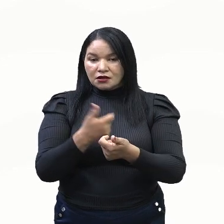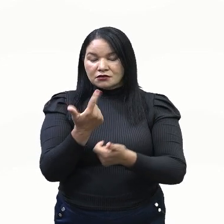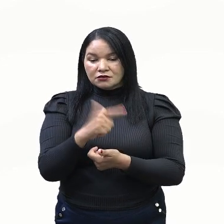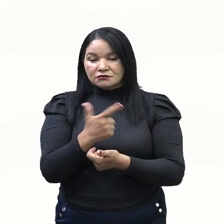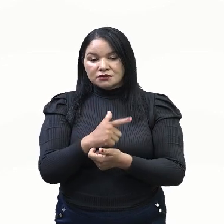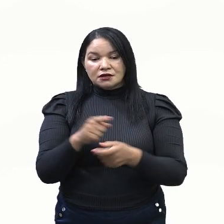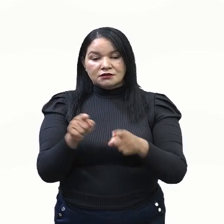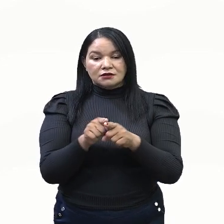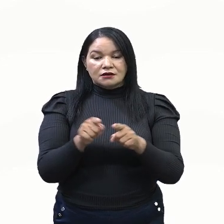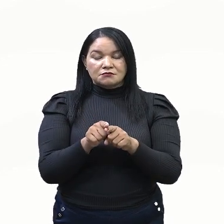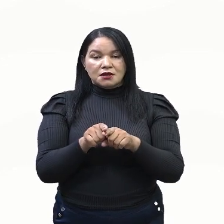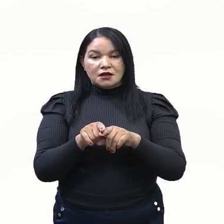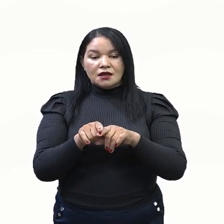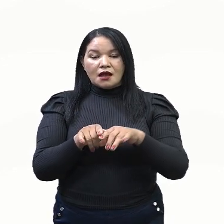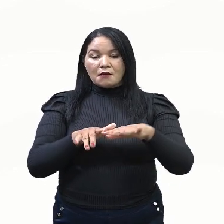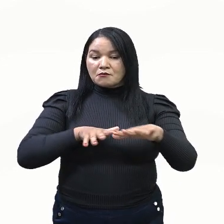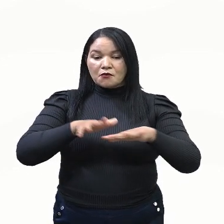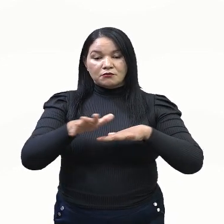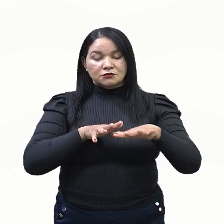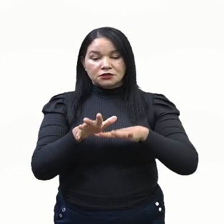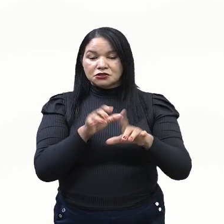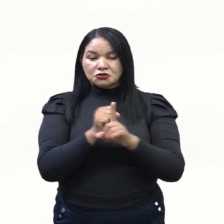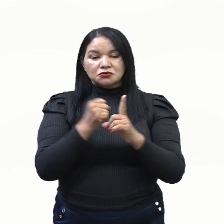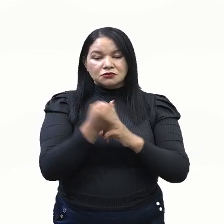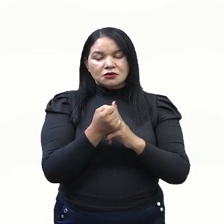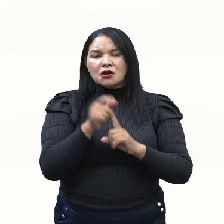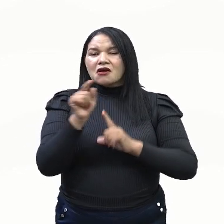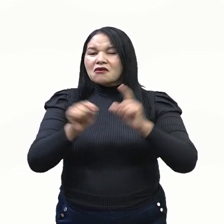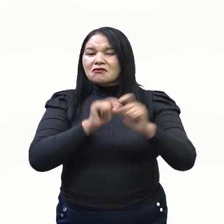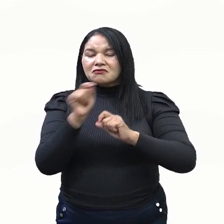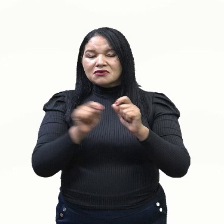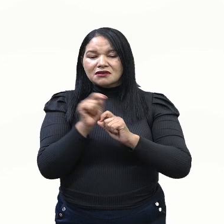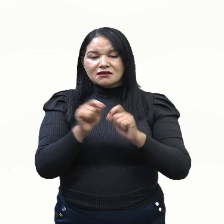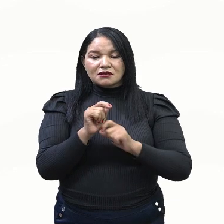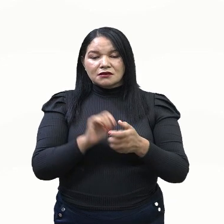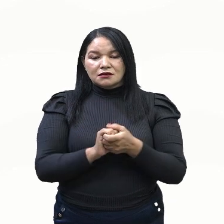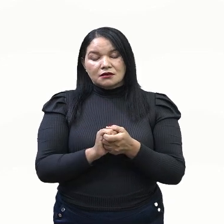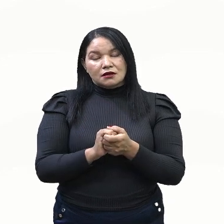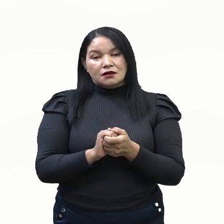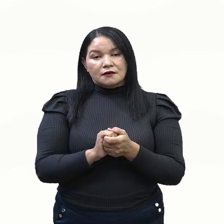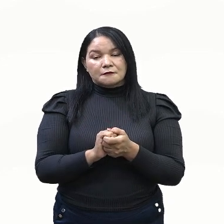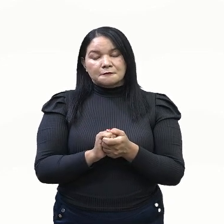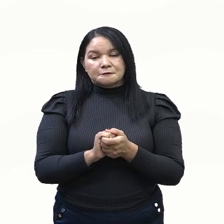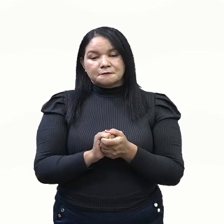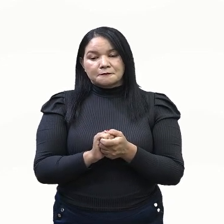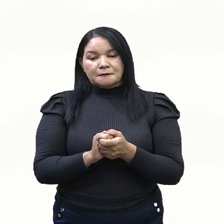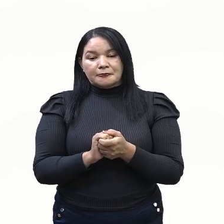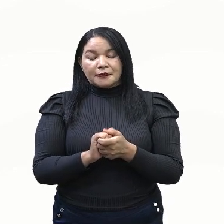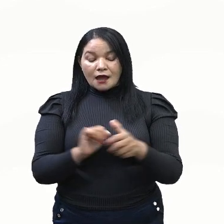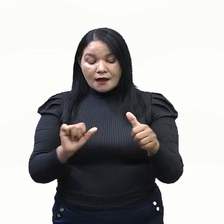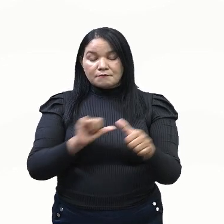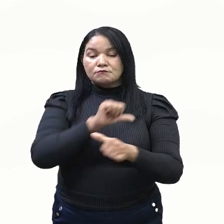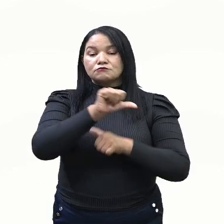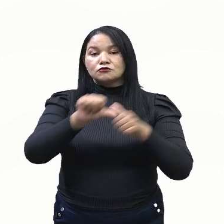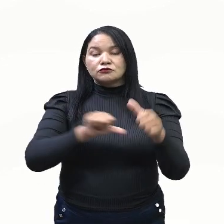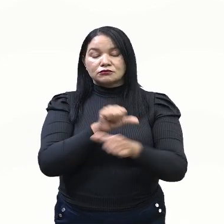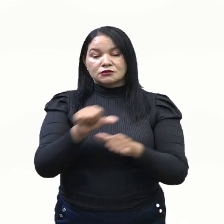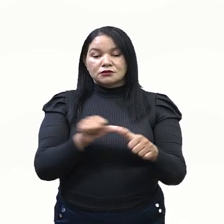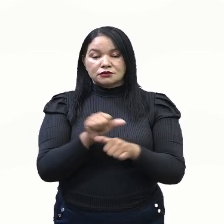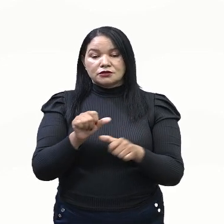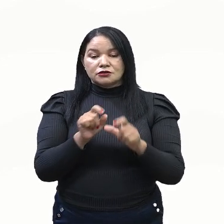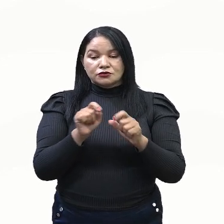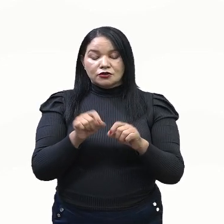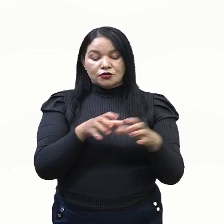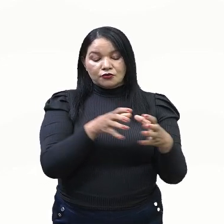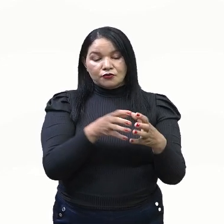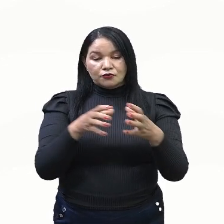de mobilidade social. Professor, o que é mobilidade social? Seria justamente a mudança de status social. E